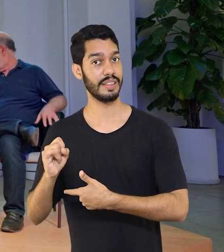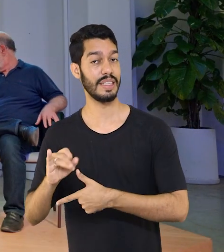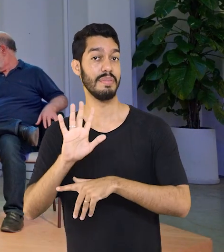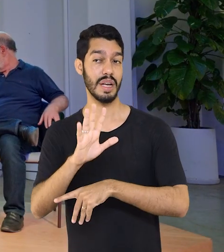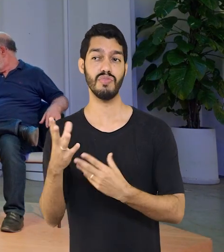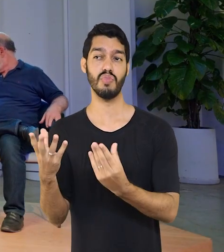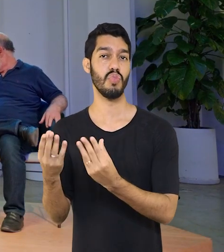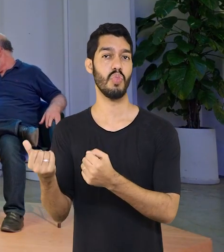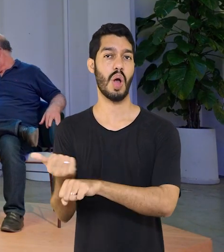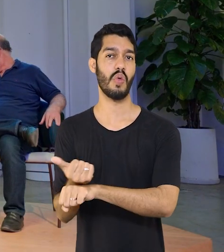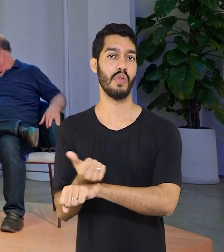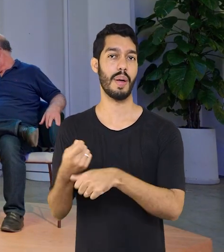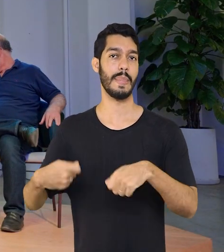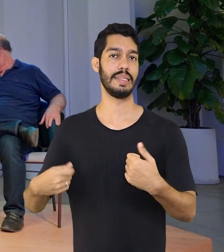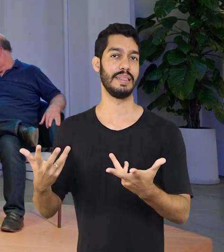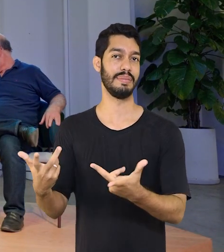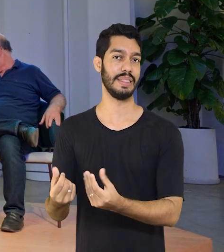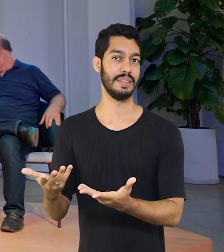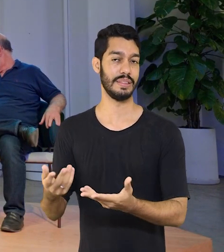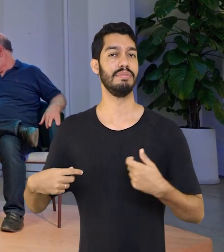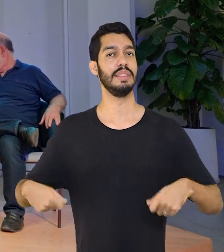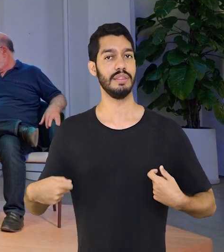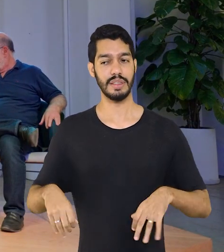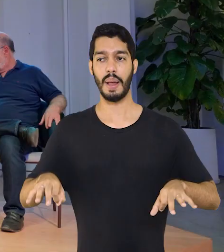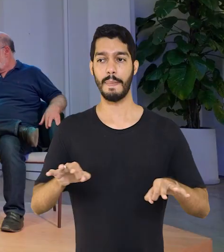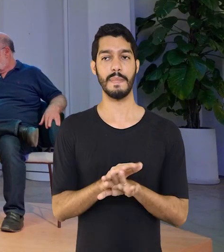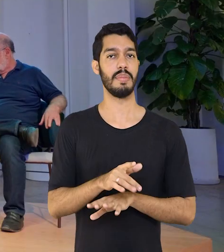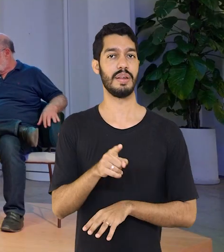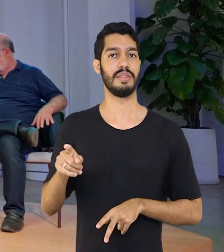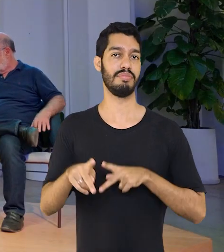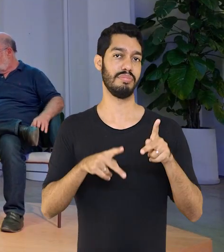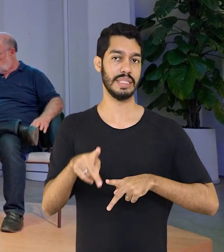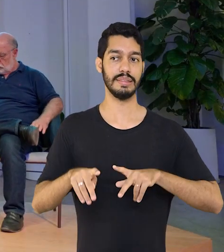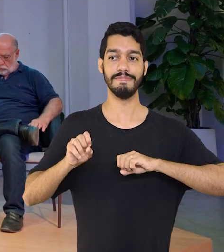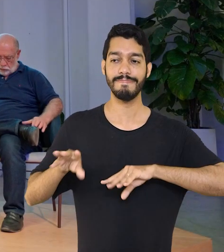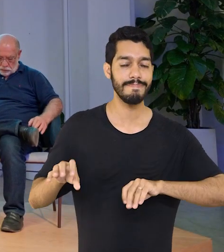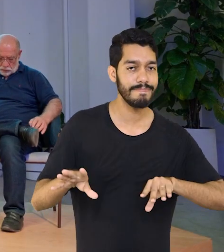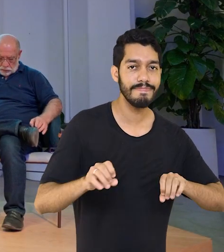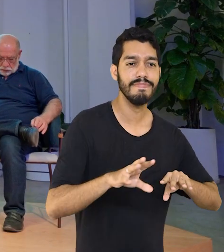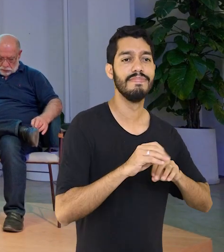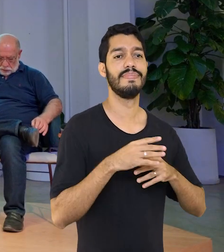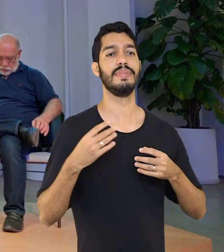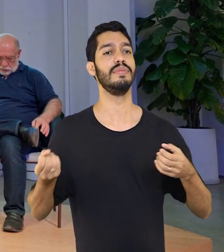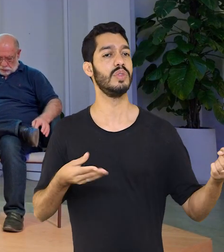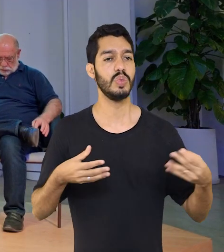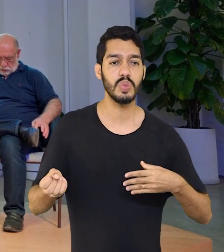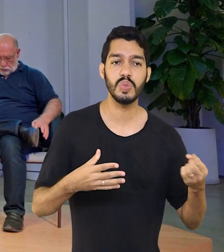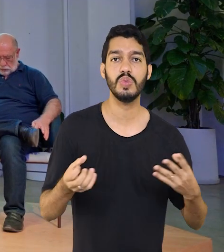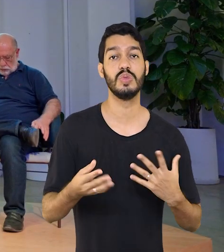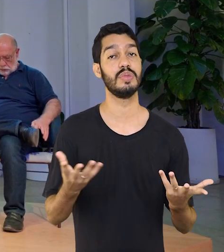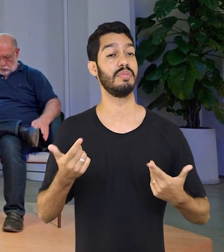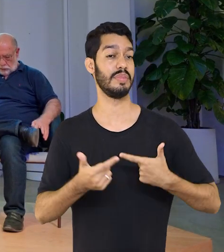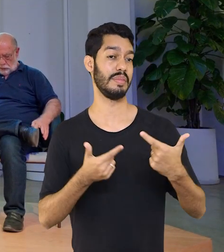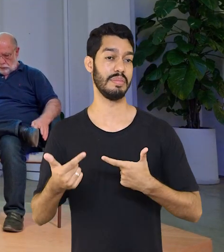mas extremamente qualificados. Então, você tem que preparar a nossa população com a educação, etc., para esses